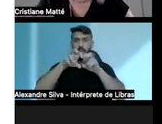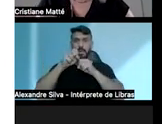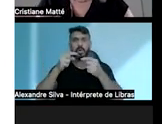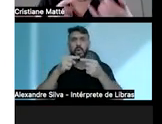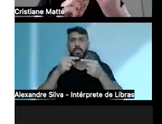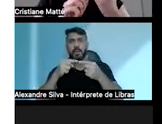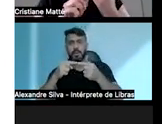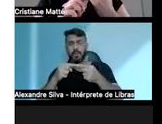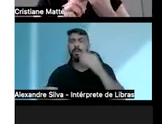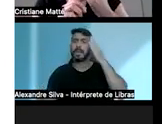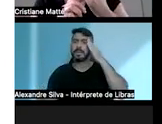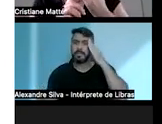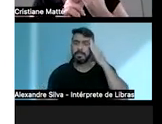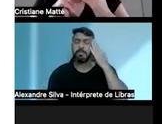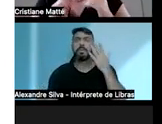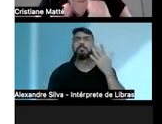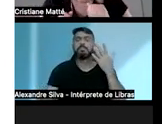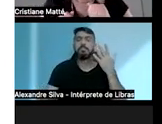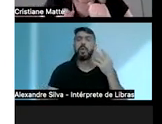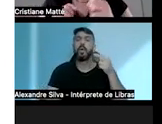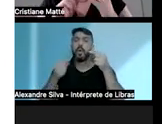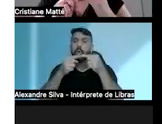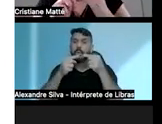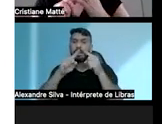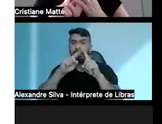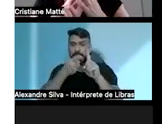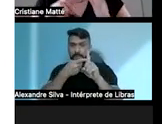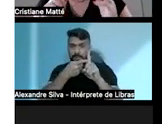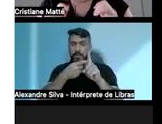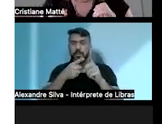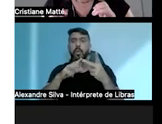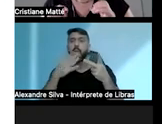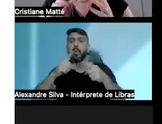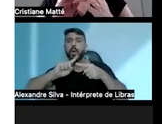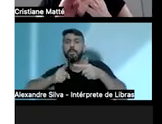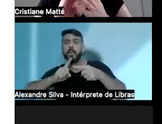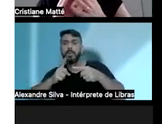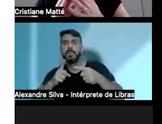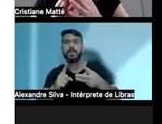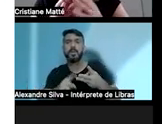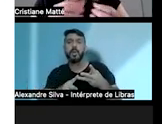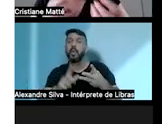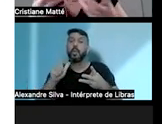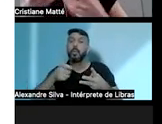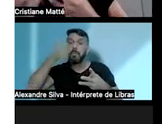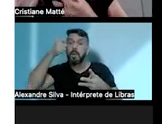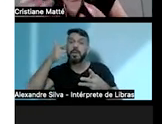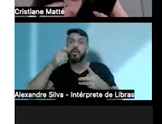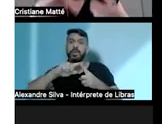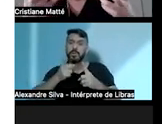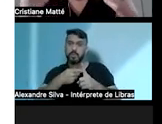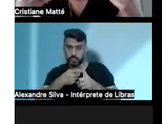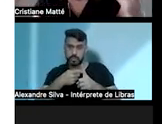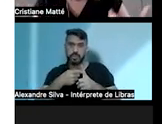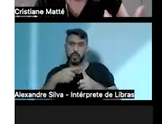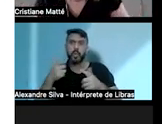para saber qual é o tipo de exercício que é permitido para a gestante, qual que é proibido para a gestante, qual seria o melhor exercício para ela tirar, né,